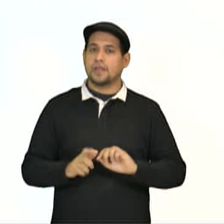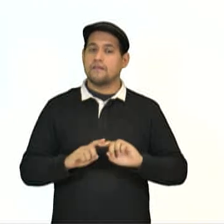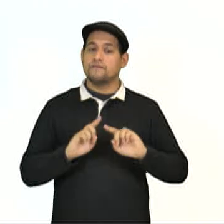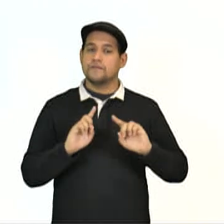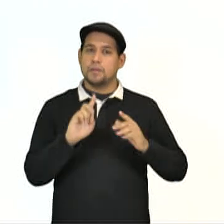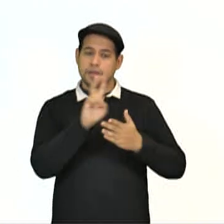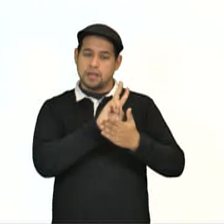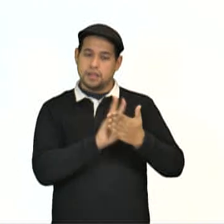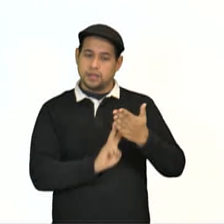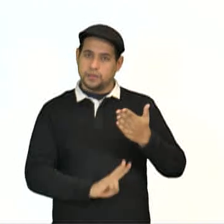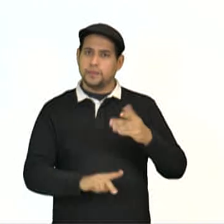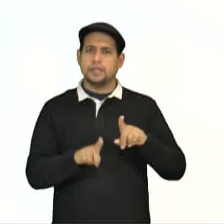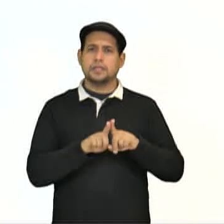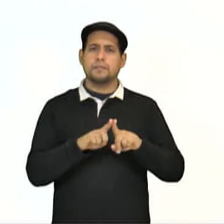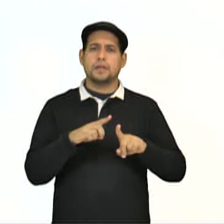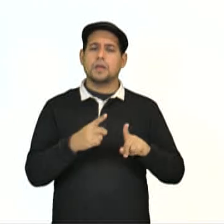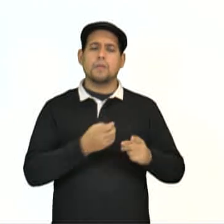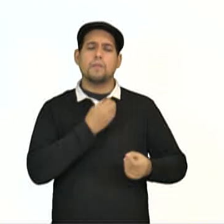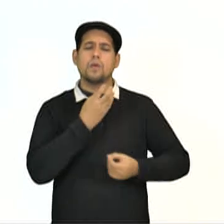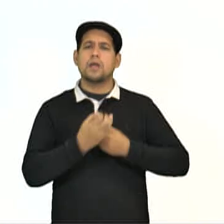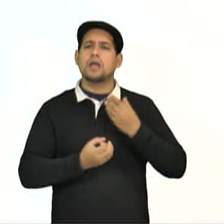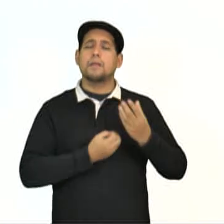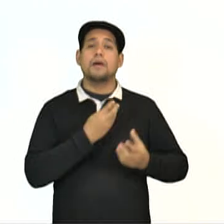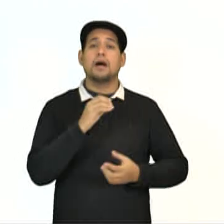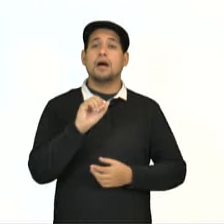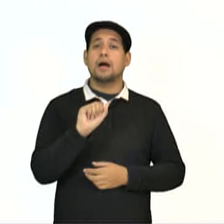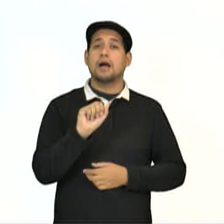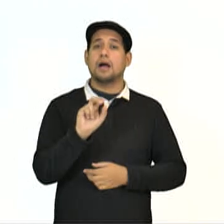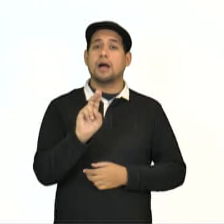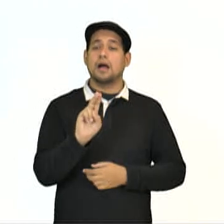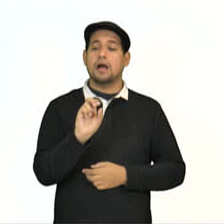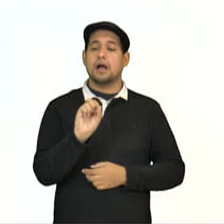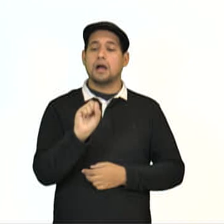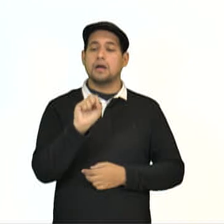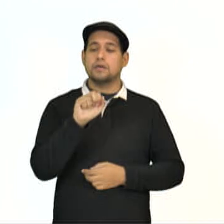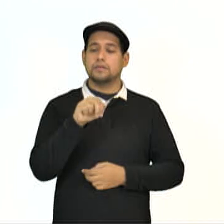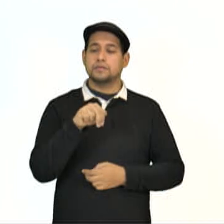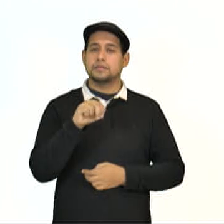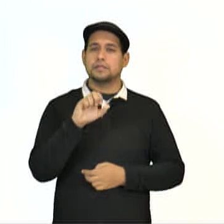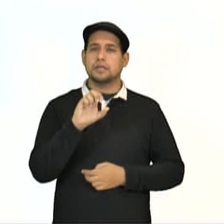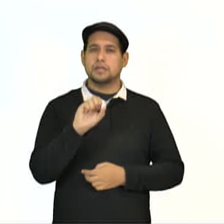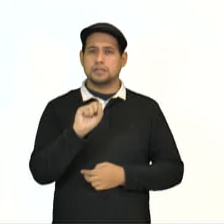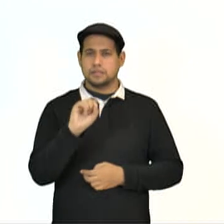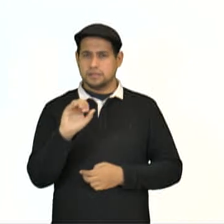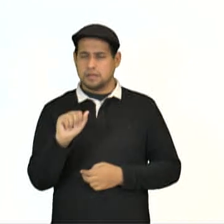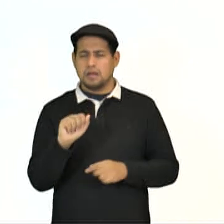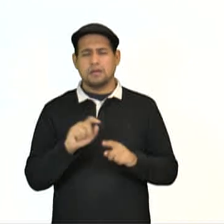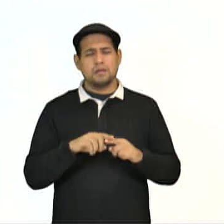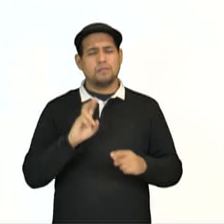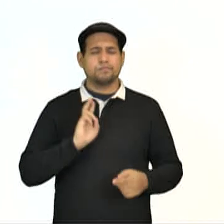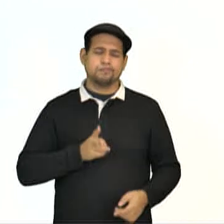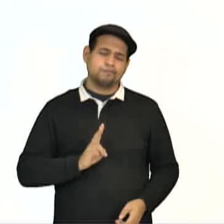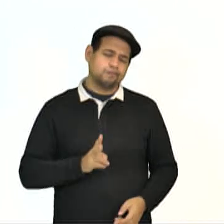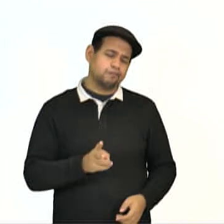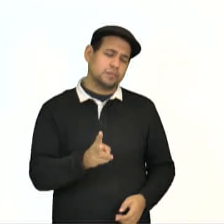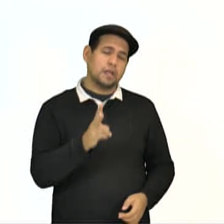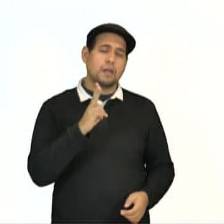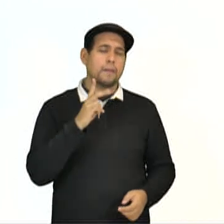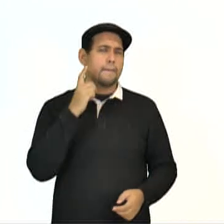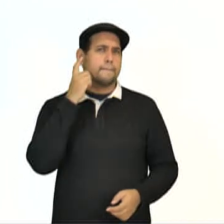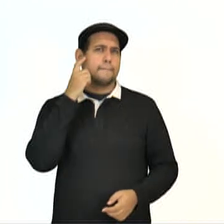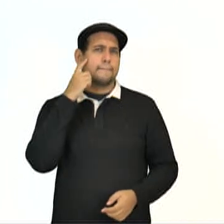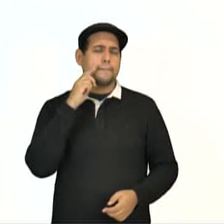Vamos à leitura então do poema Ausência. Por muito tempo achei que a ausência é